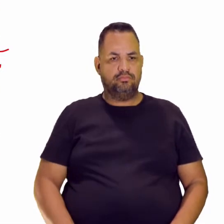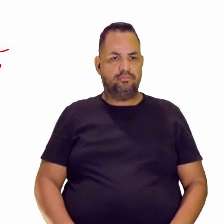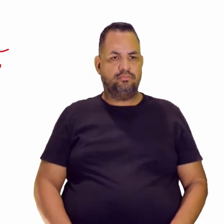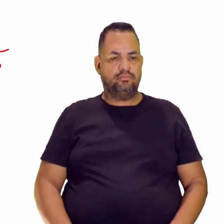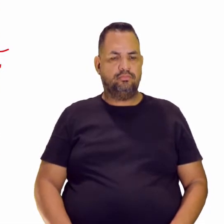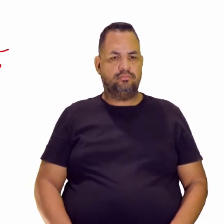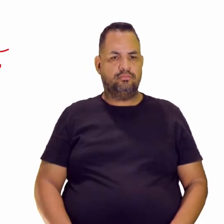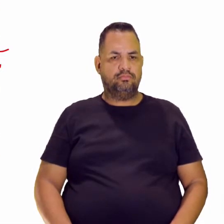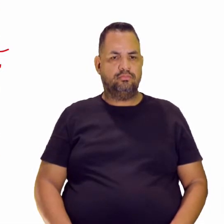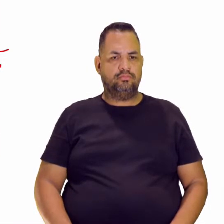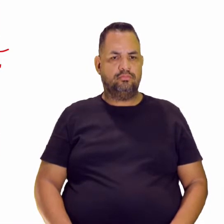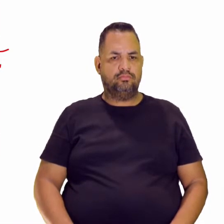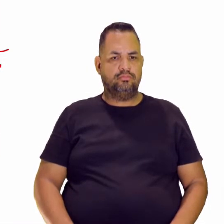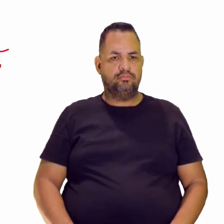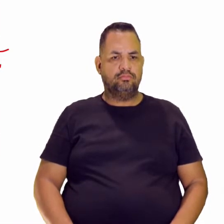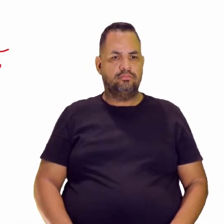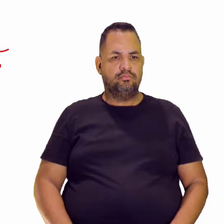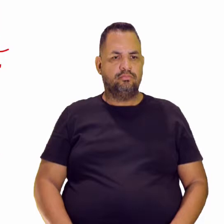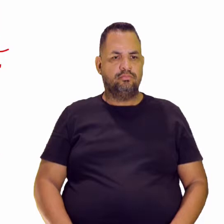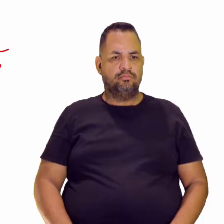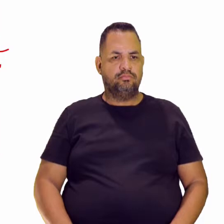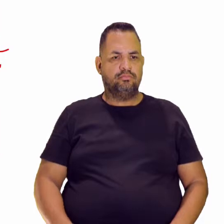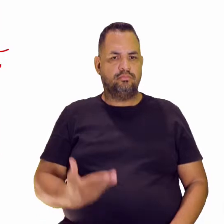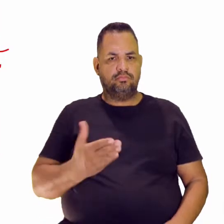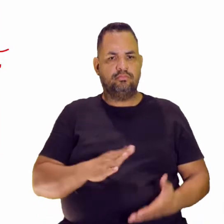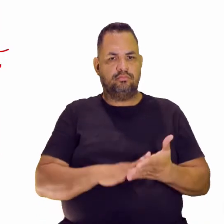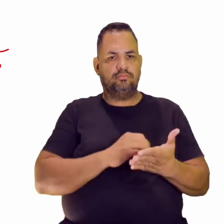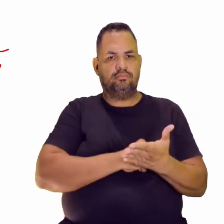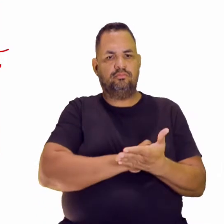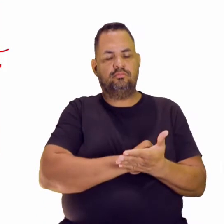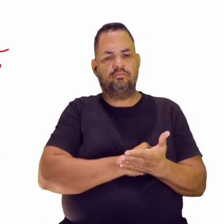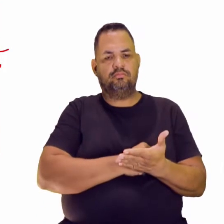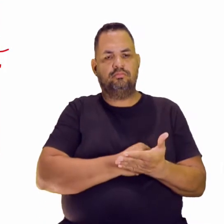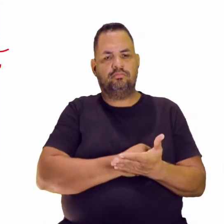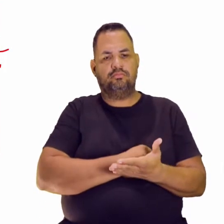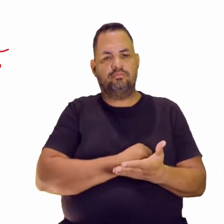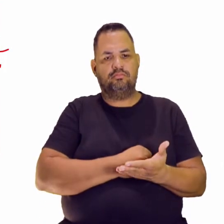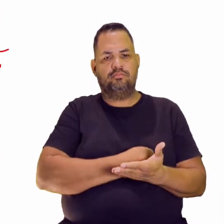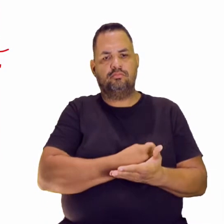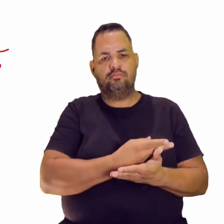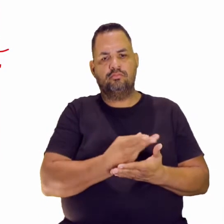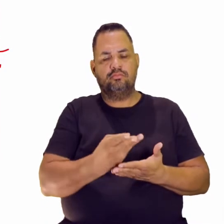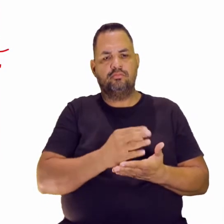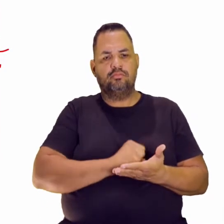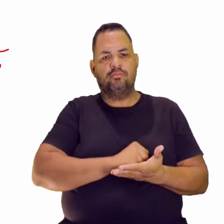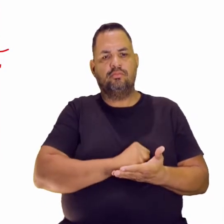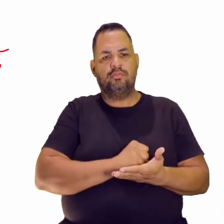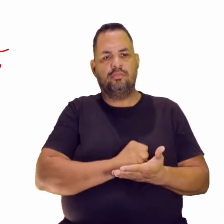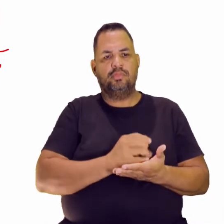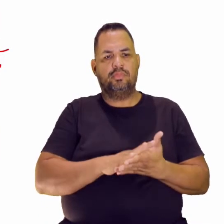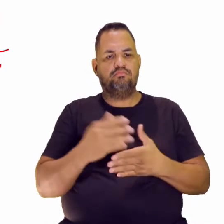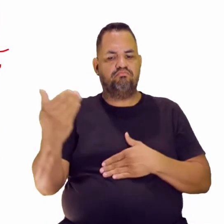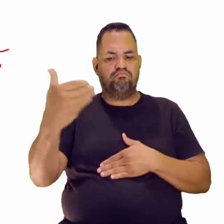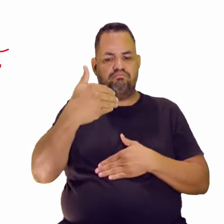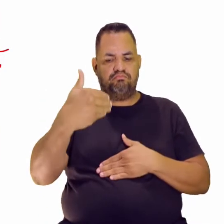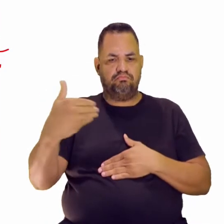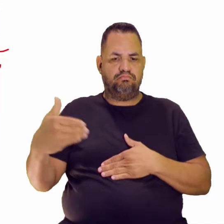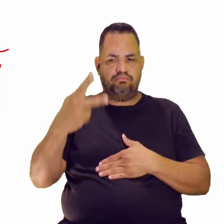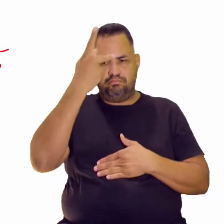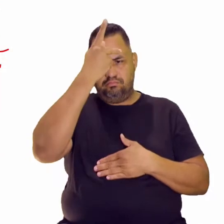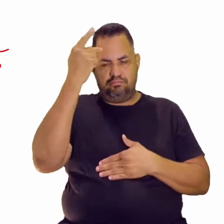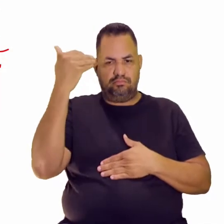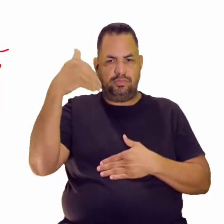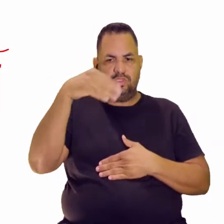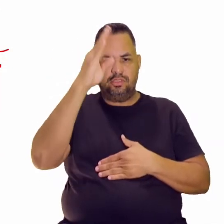nesse gráfico a grande quantidade de pessoas que vieram para o